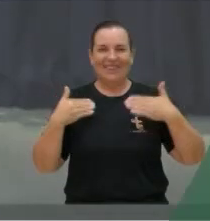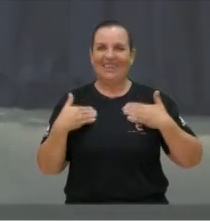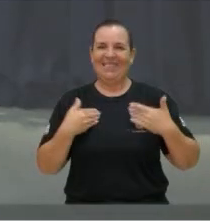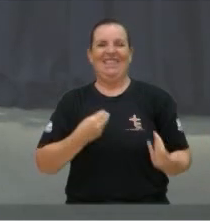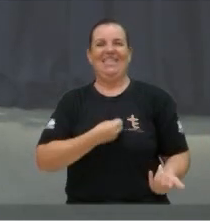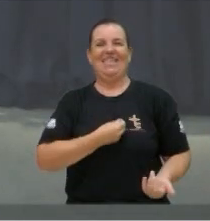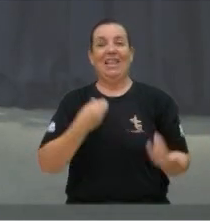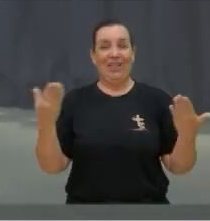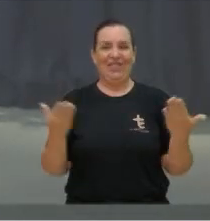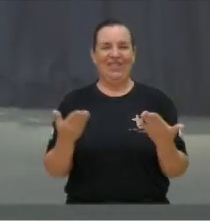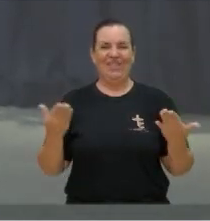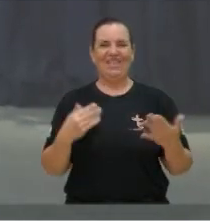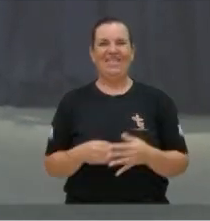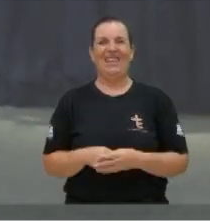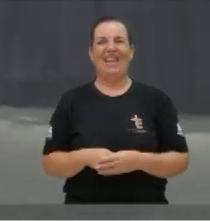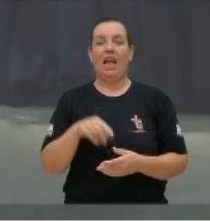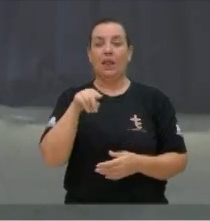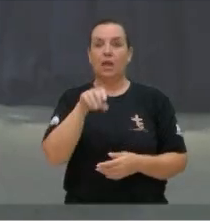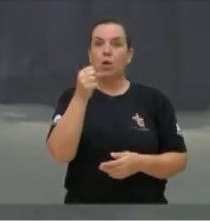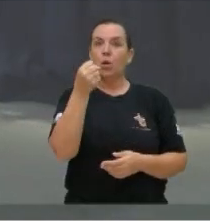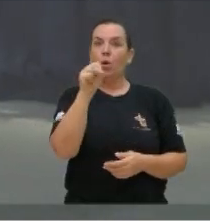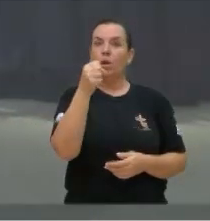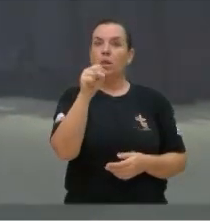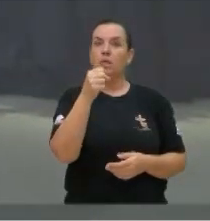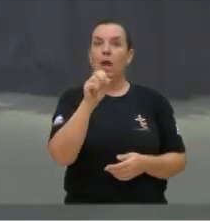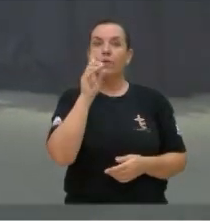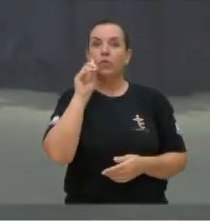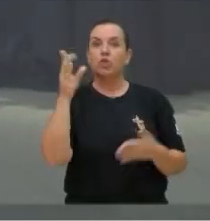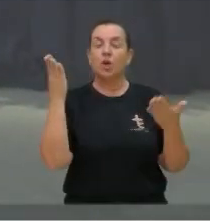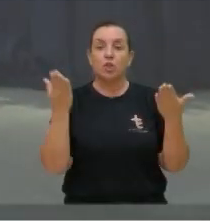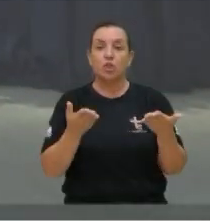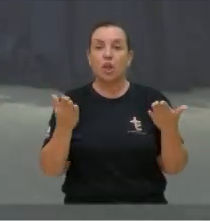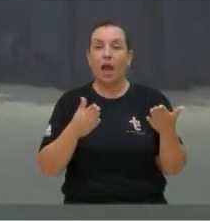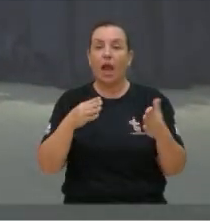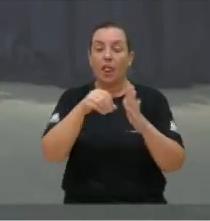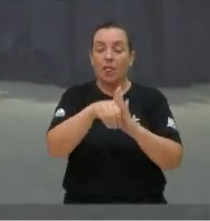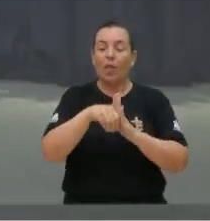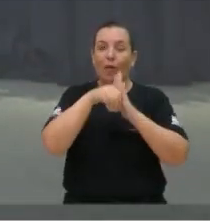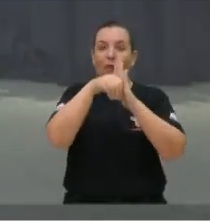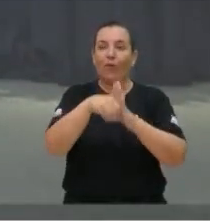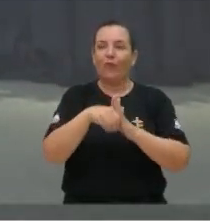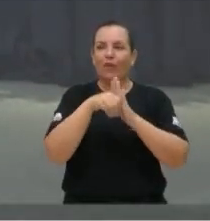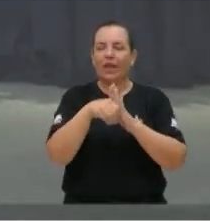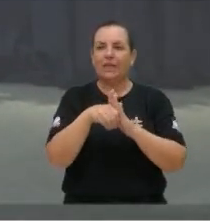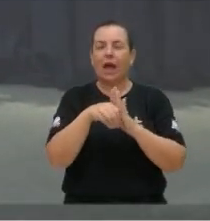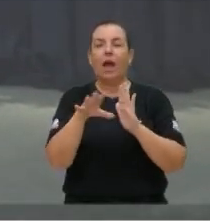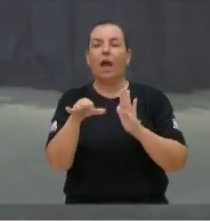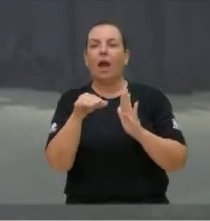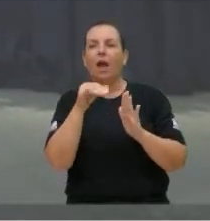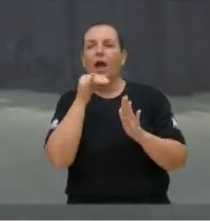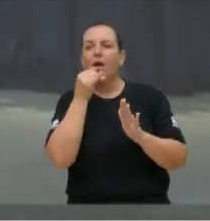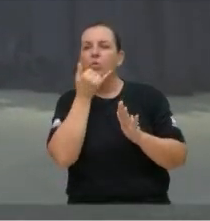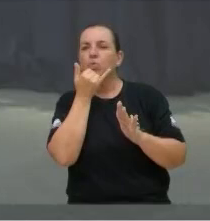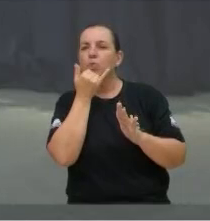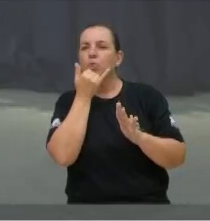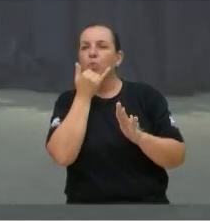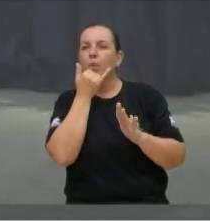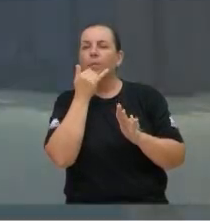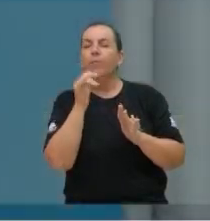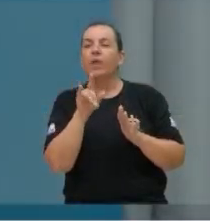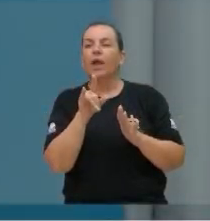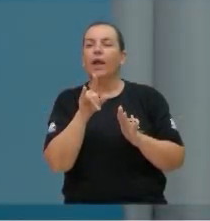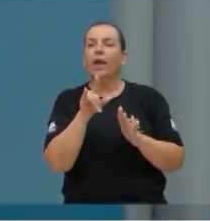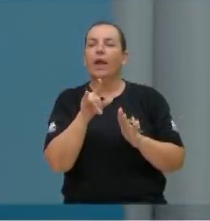hoje, nesse oitavo dia já, dessa novena tão bonita, com um tema tão maravilhoso, salvos